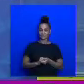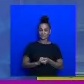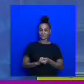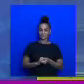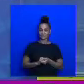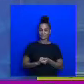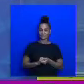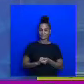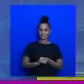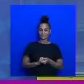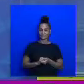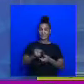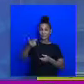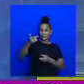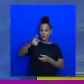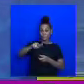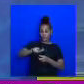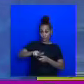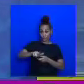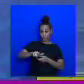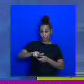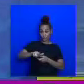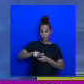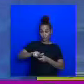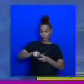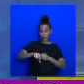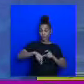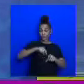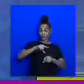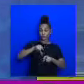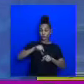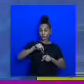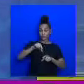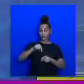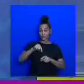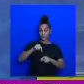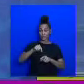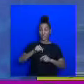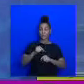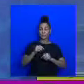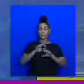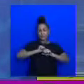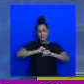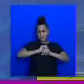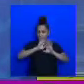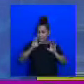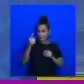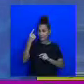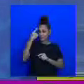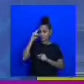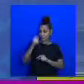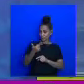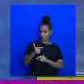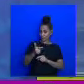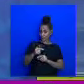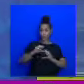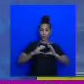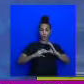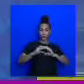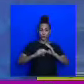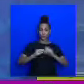confirmam os números sorteados. Vamos repetir? Vamos repetir então os números sorteados para que não fique nenhuma dúvida.